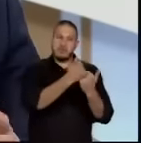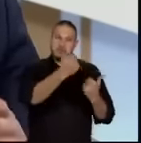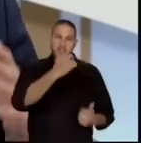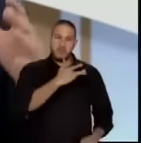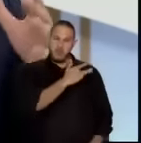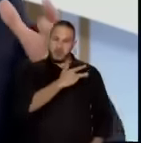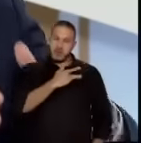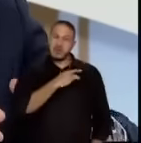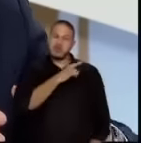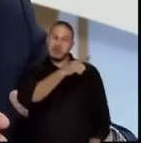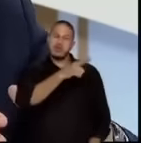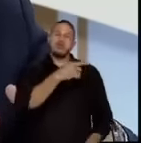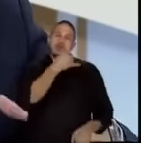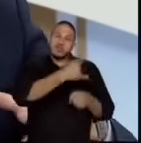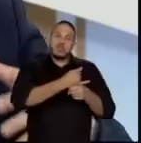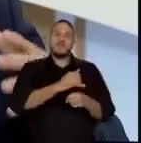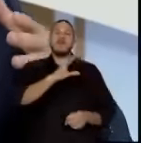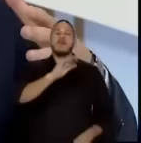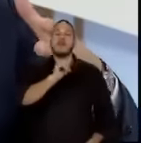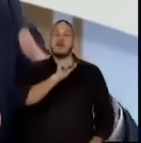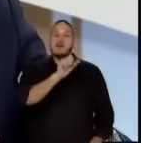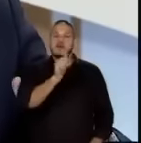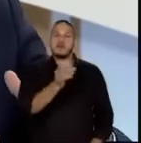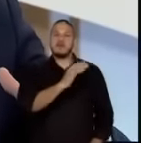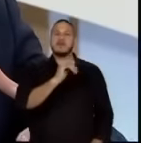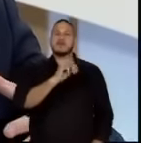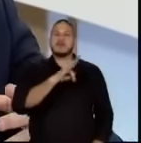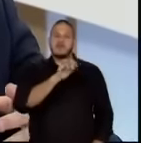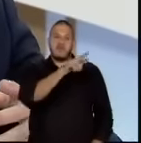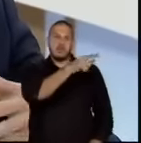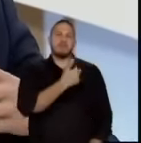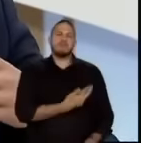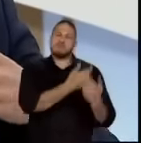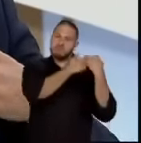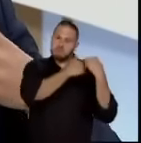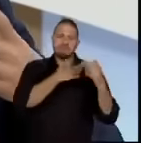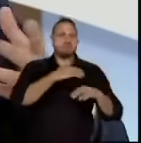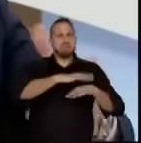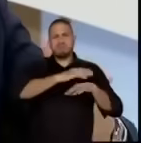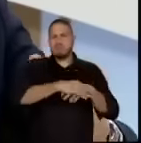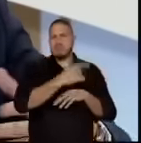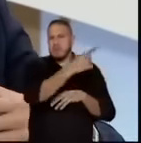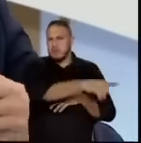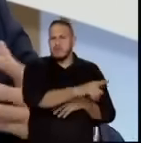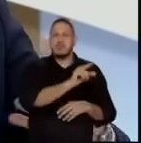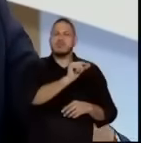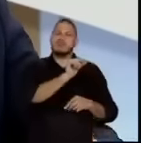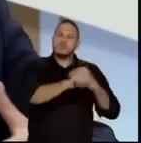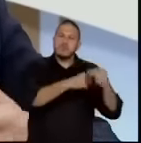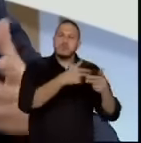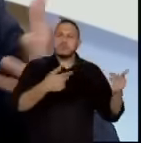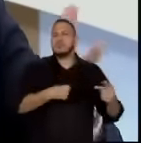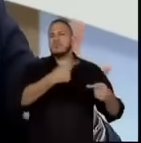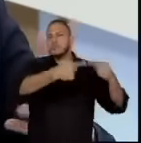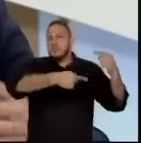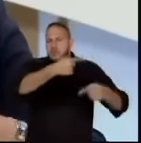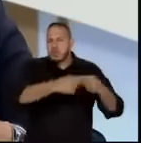Civil. Ele tem um papel político, ele responde por uma questão política e que diz respeito